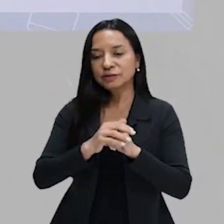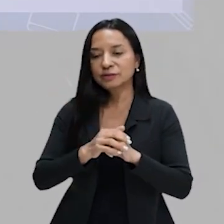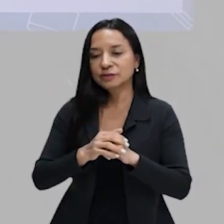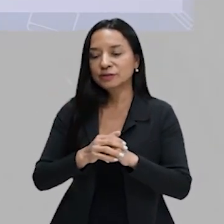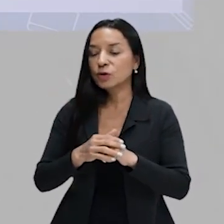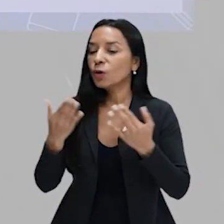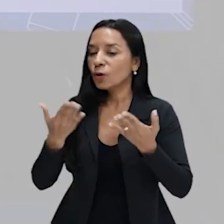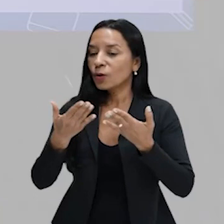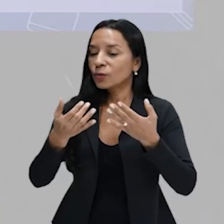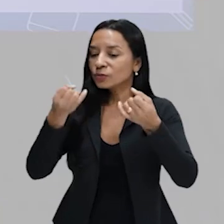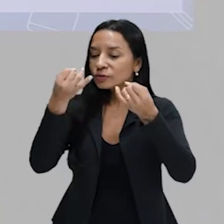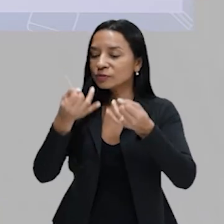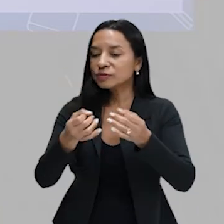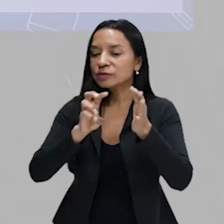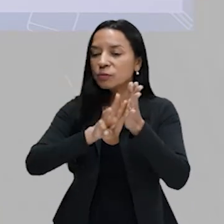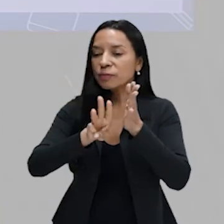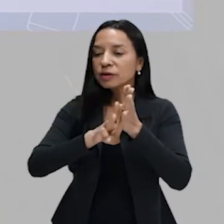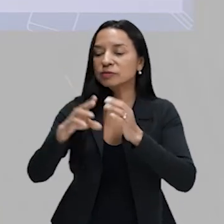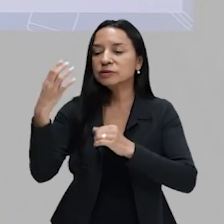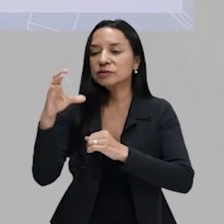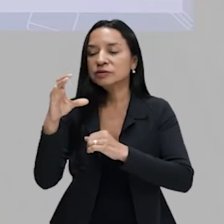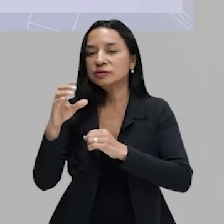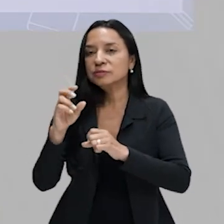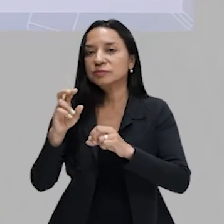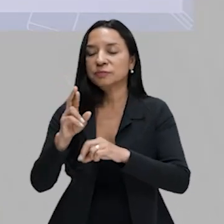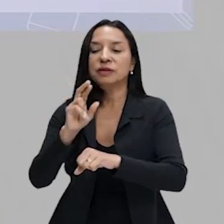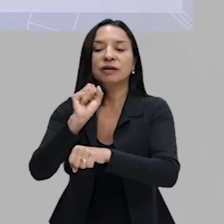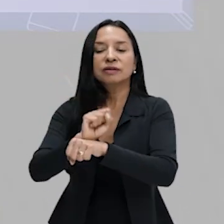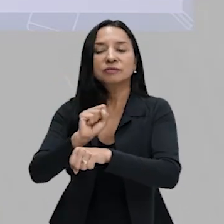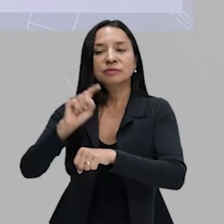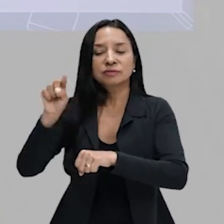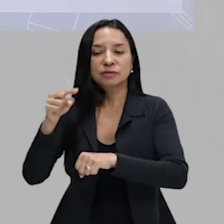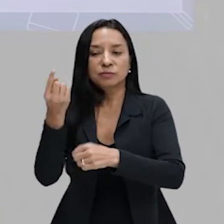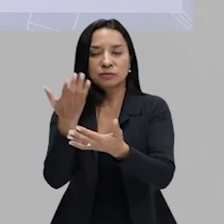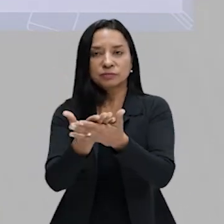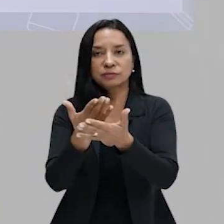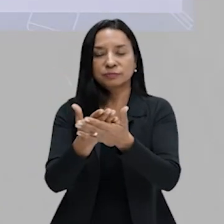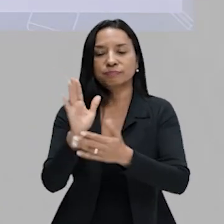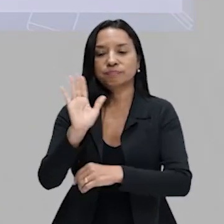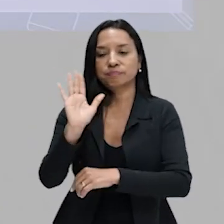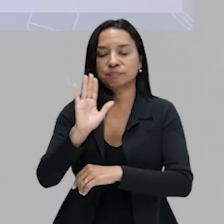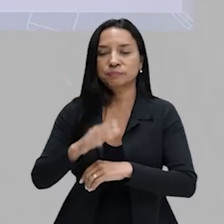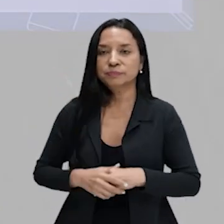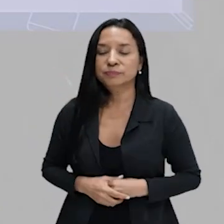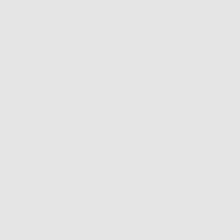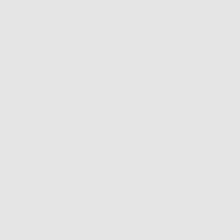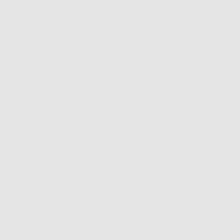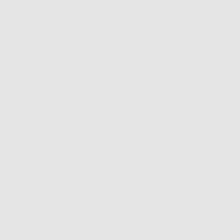método científico e eu aguardo vocês na próxima aula. Fiquem com Deus. Tchau, tchau.